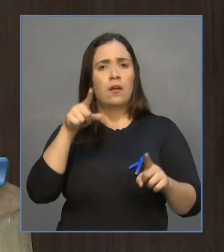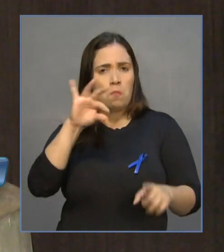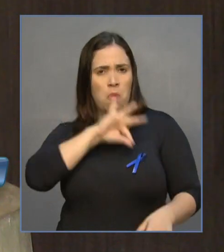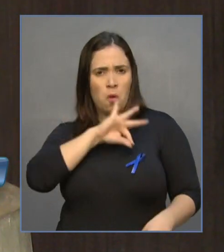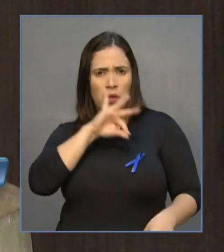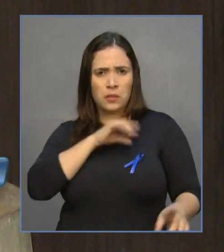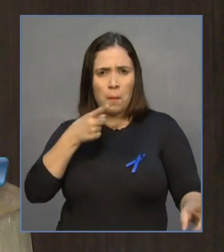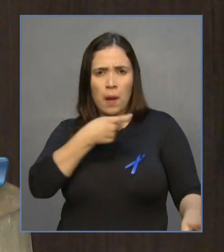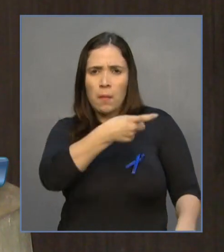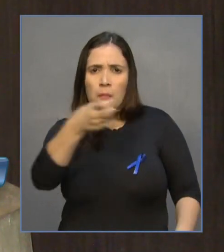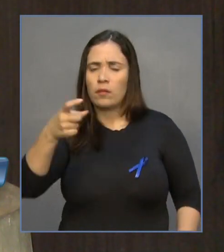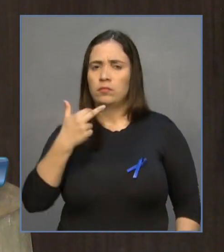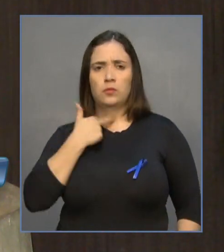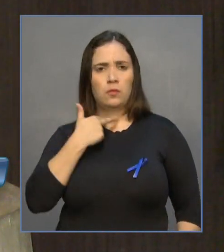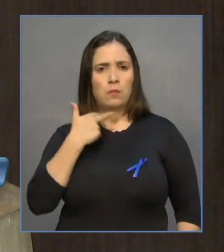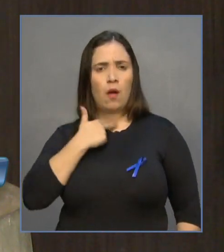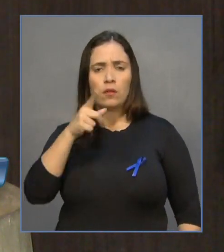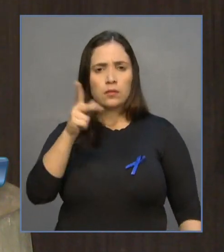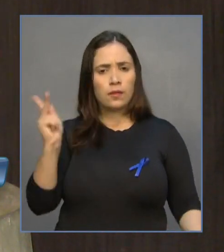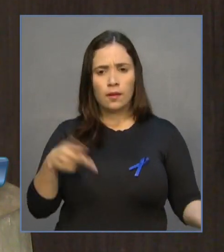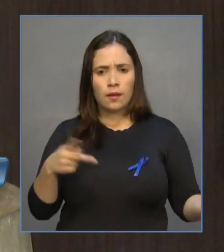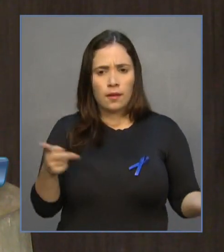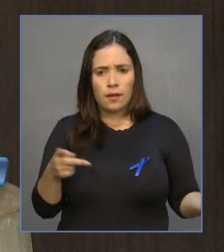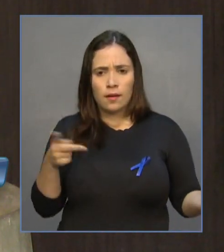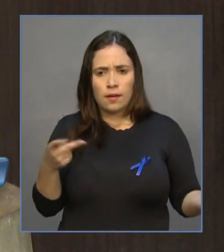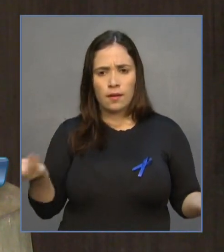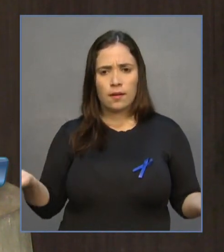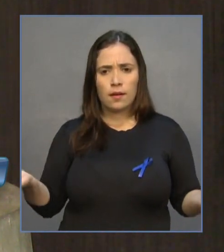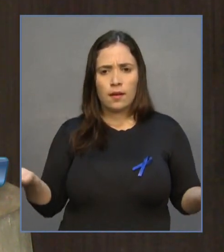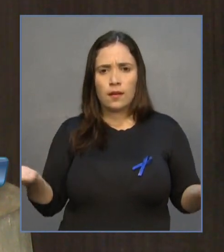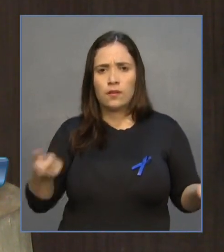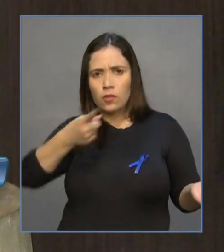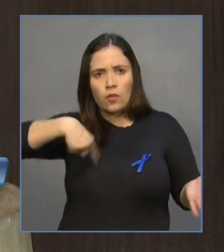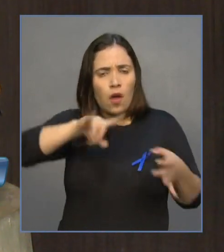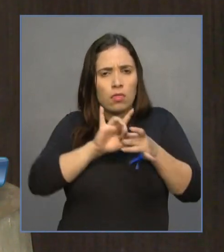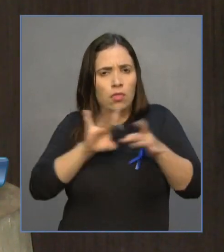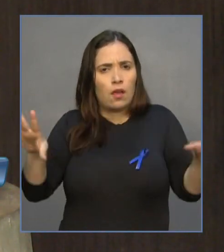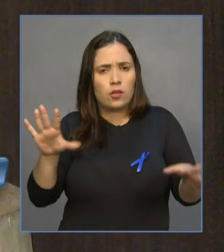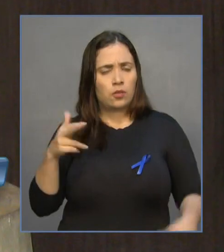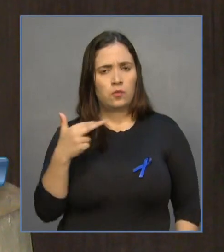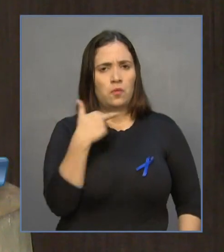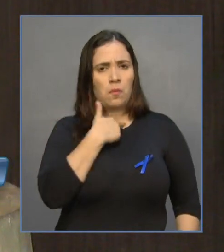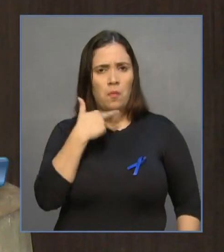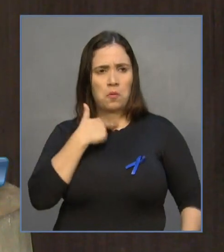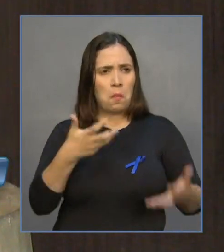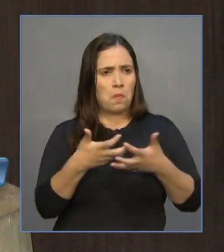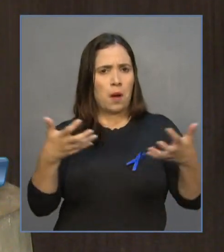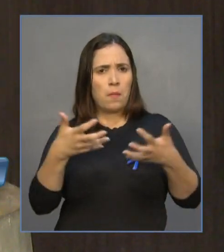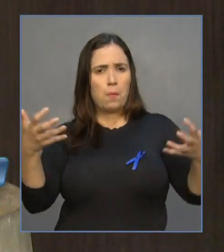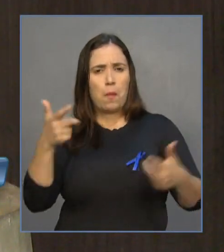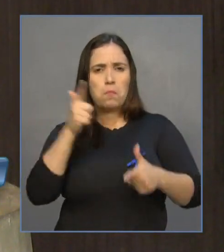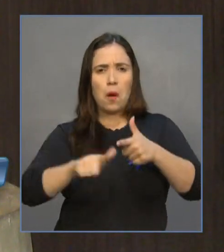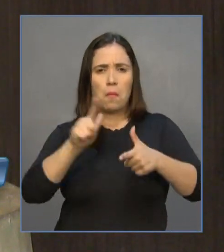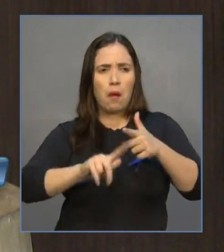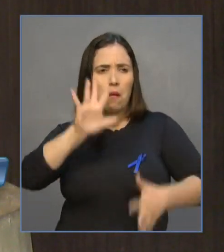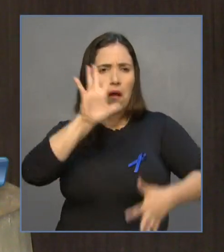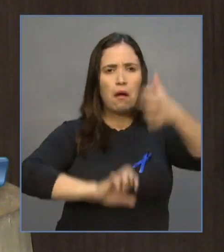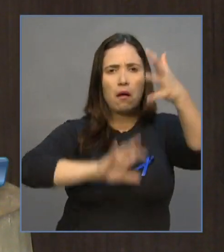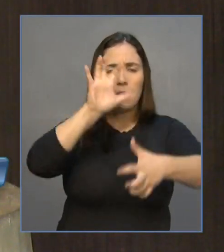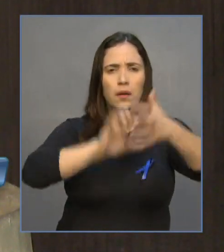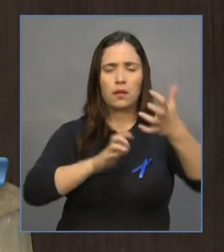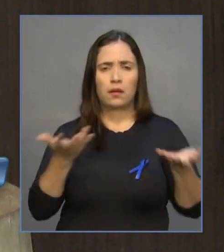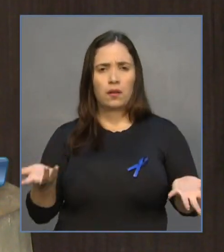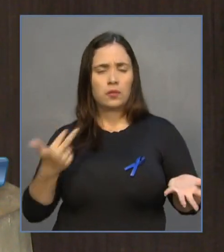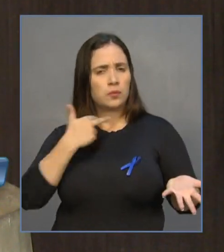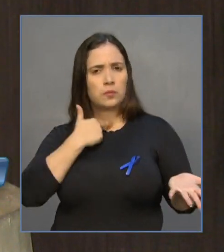absurdo. Nós não podemos permitir que isso se deslinde, esse conflito entre as